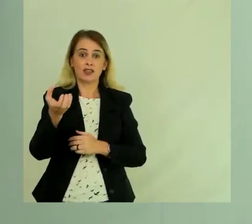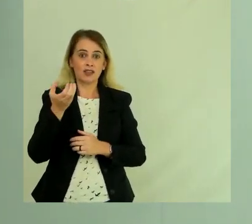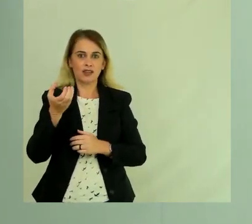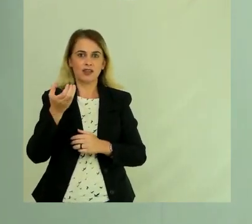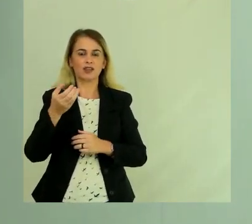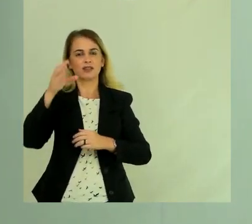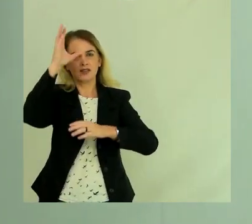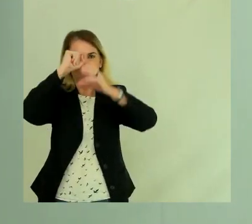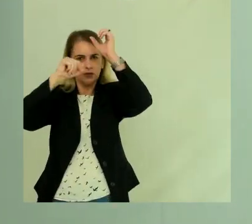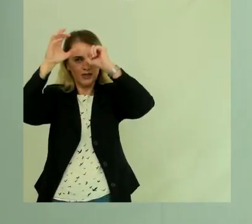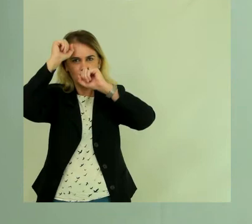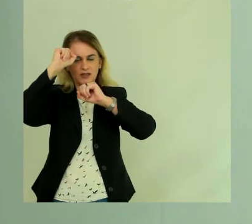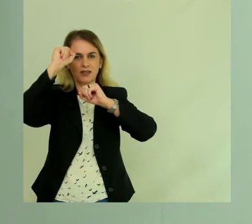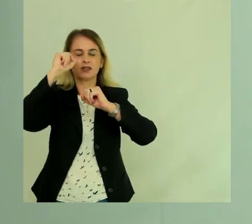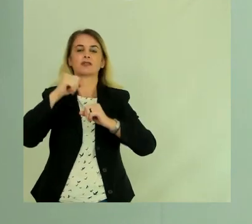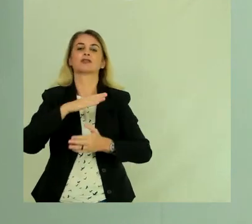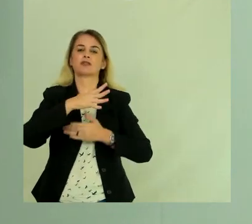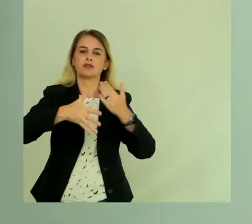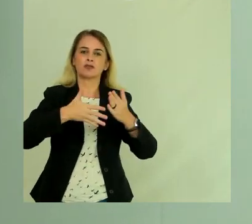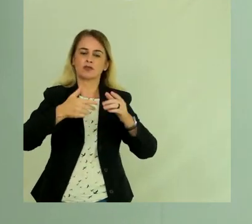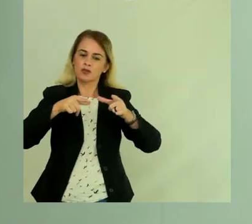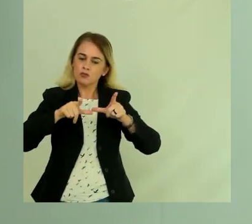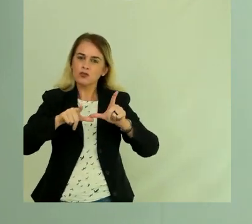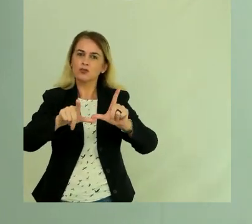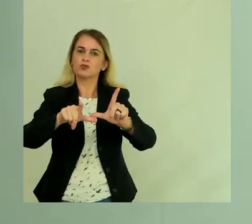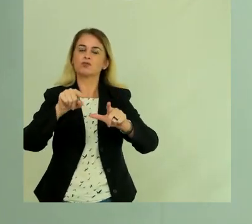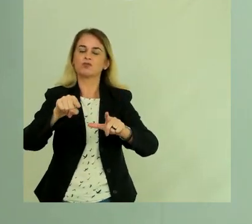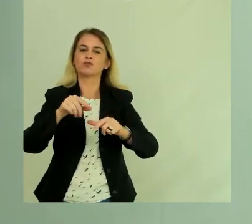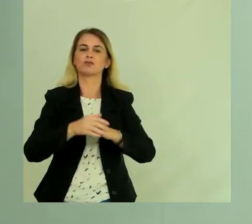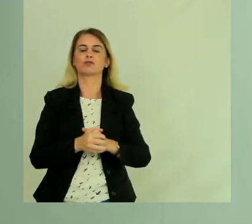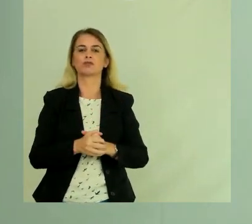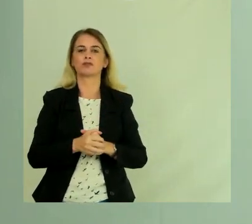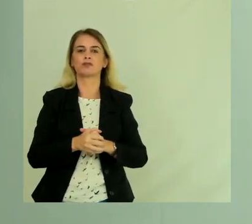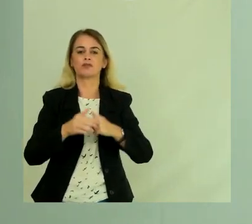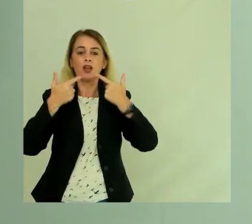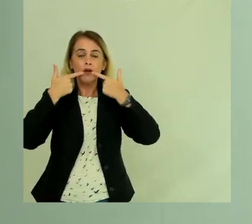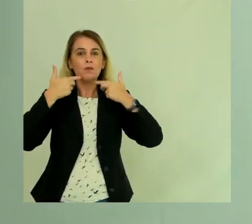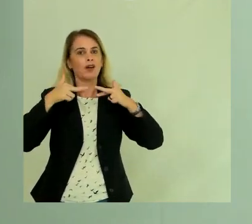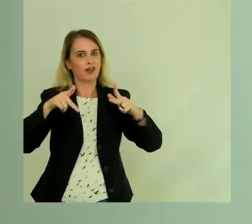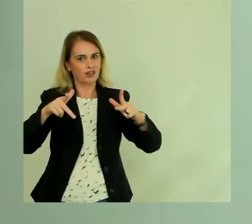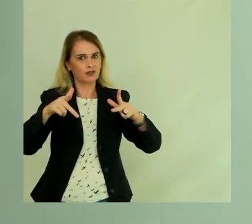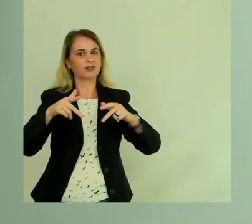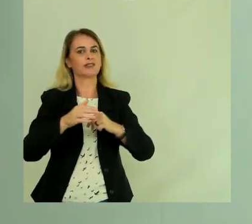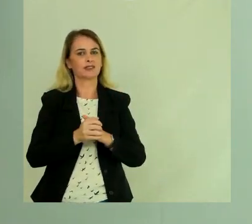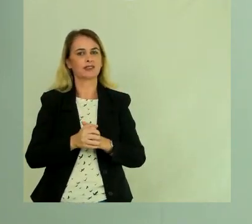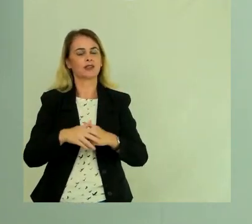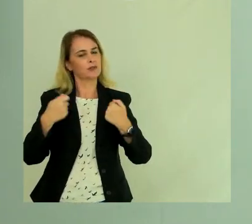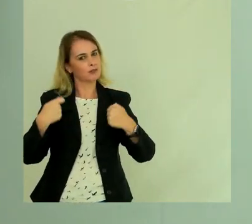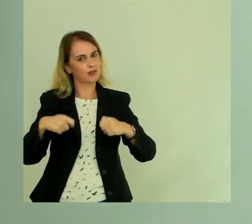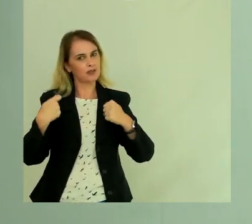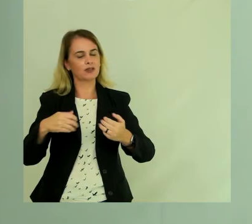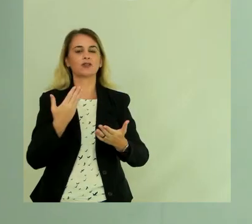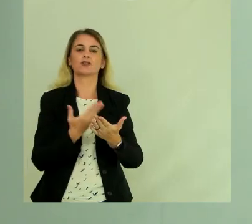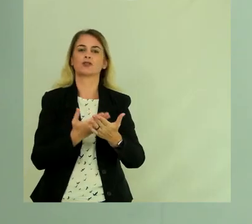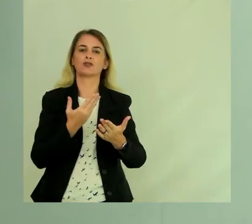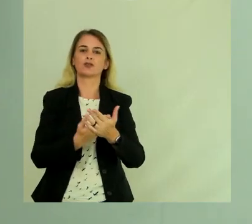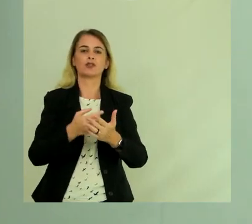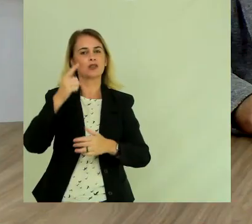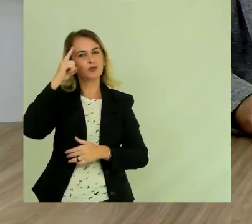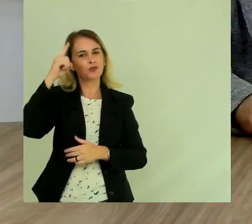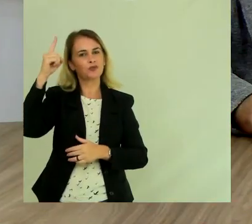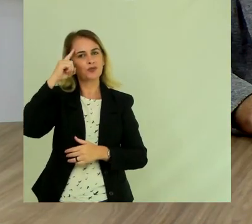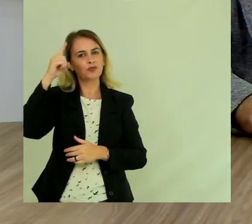vai conseguir. Que você lute para que você consiga. É uma língua, como eu falei no início, precisa de estudar todos os